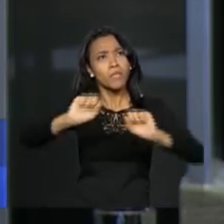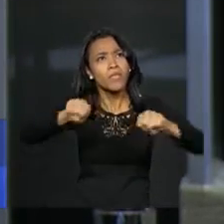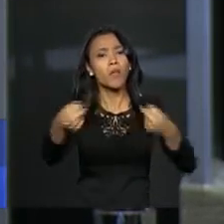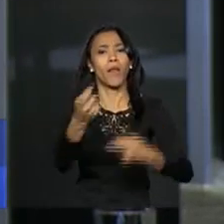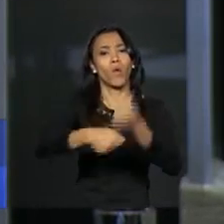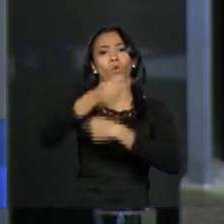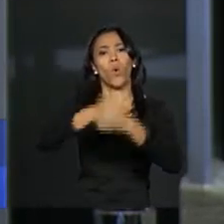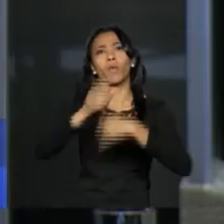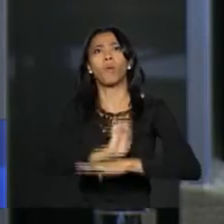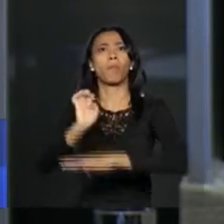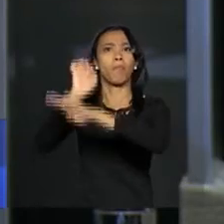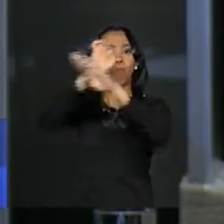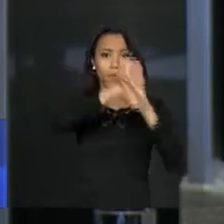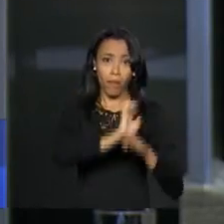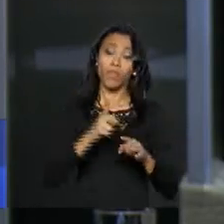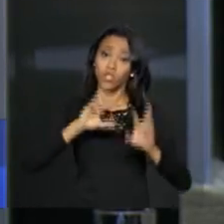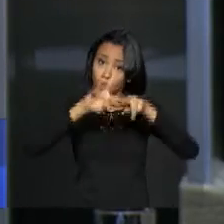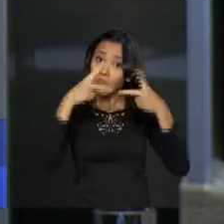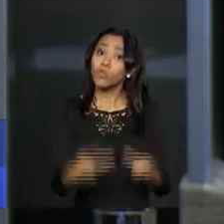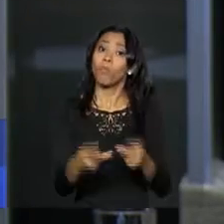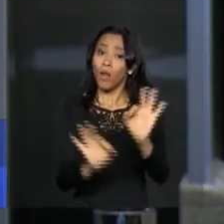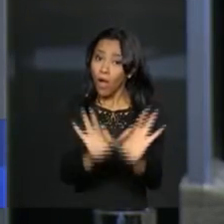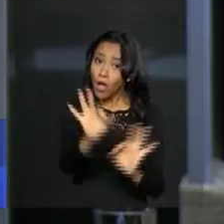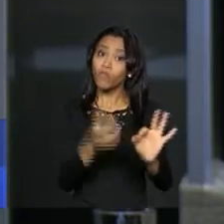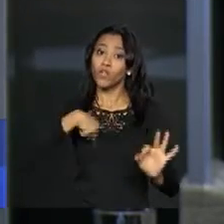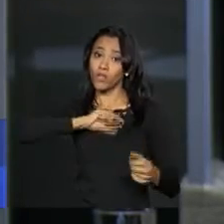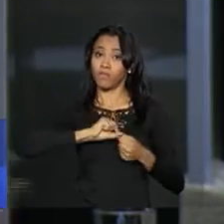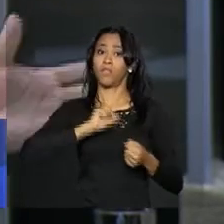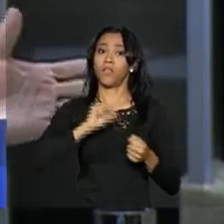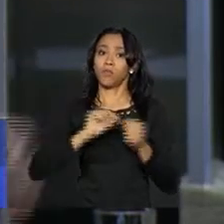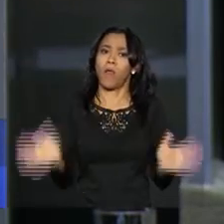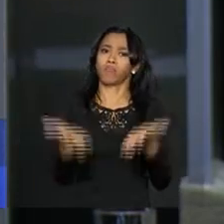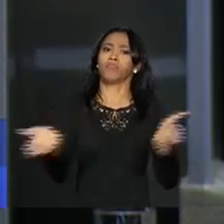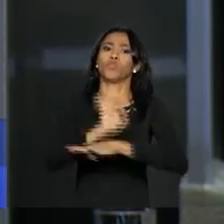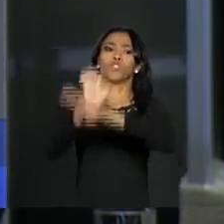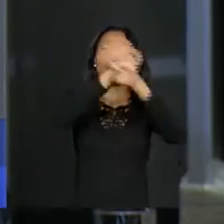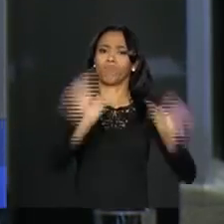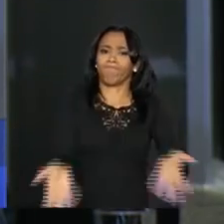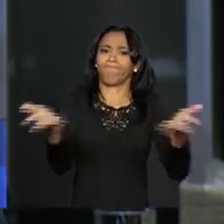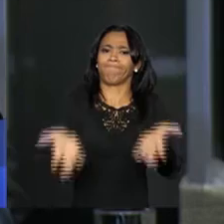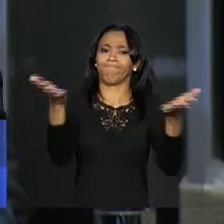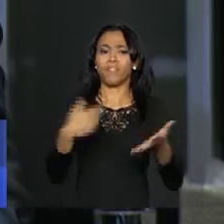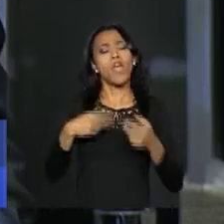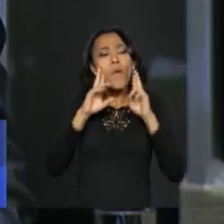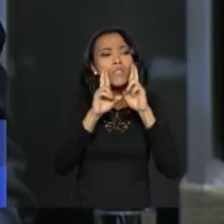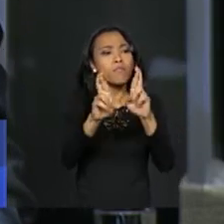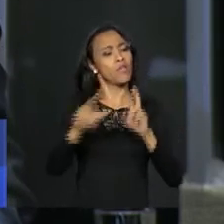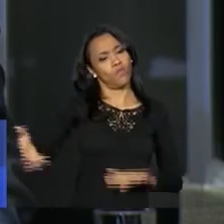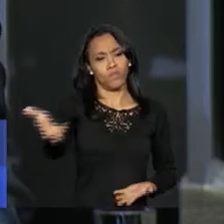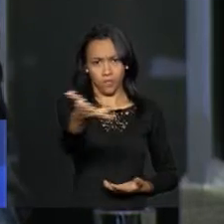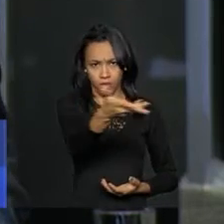de recuperação dos estados é nosso, é nós que fizemos. Portanto, meus caros deputados, eu tenho muito respeito por todos vocês